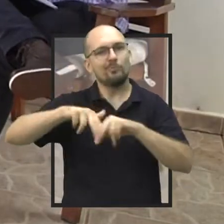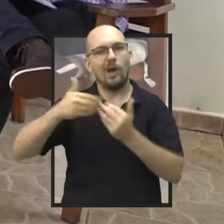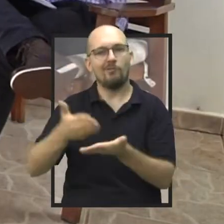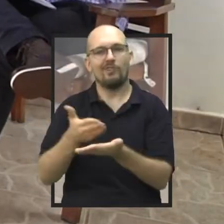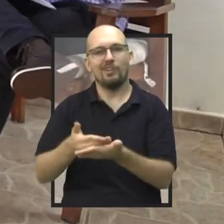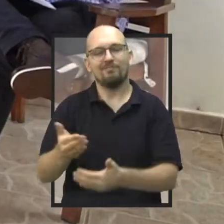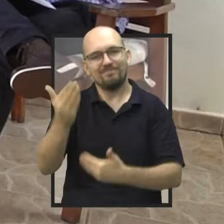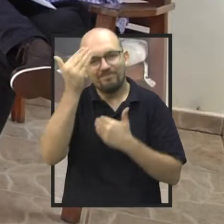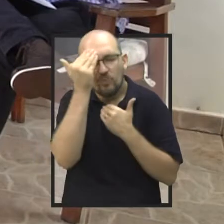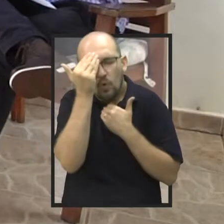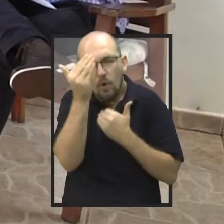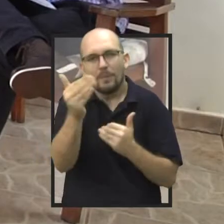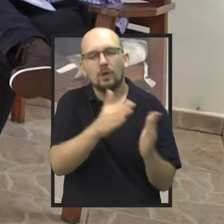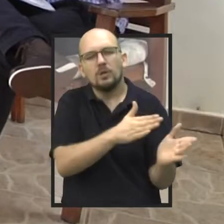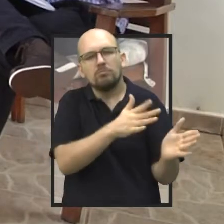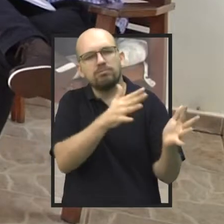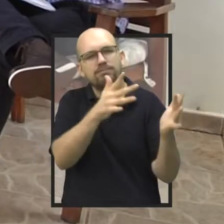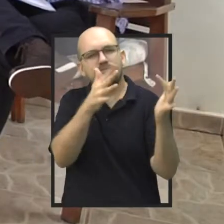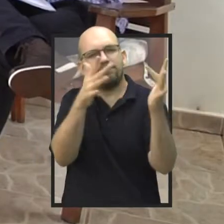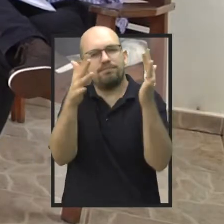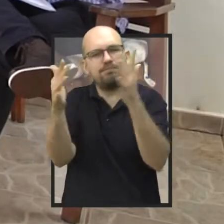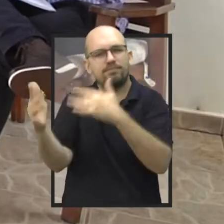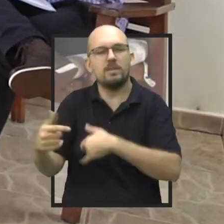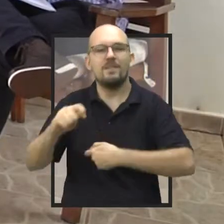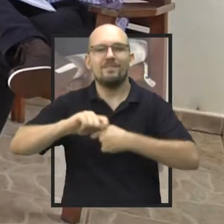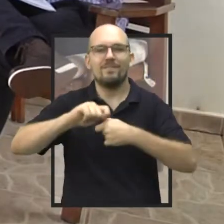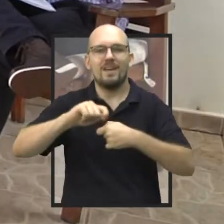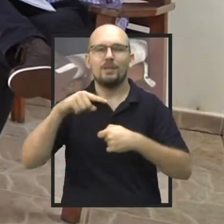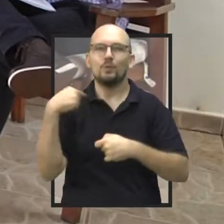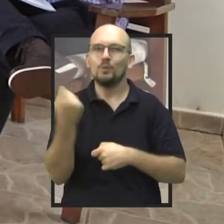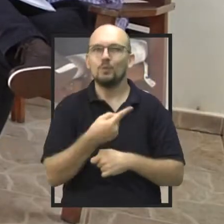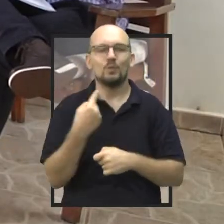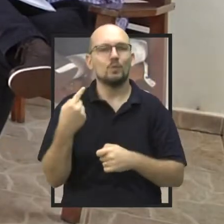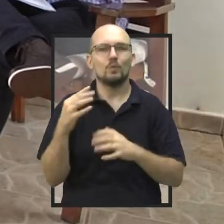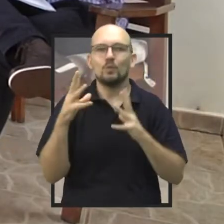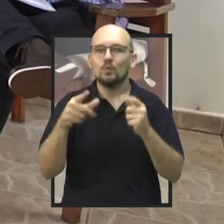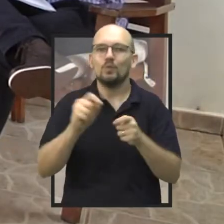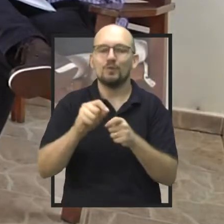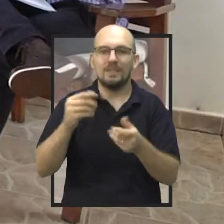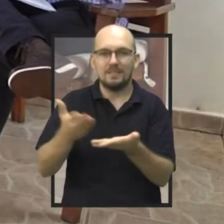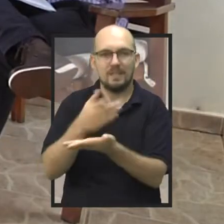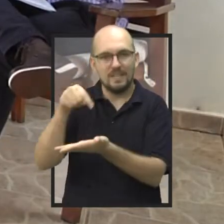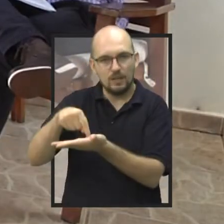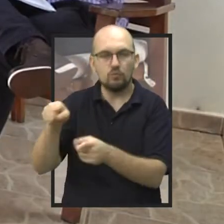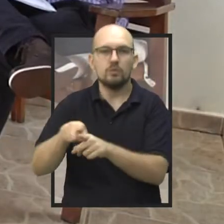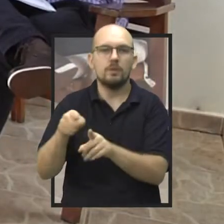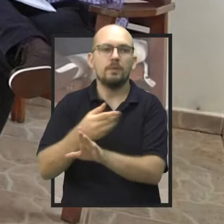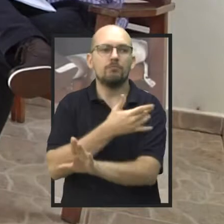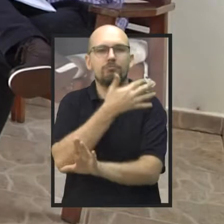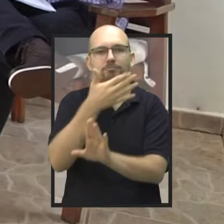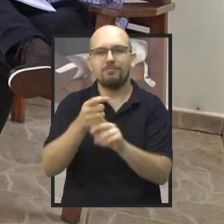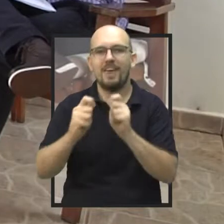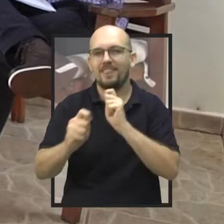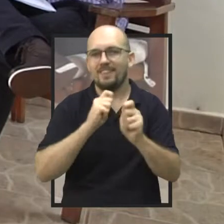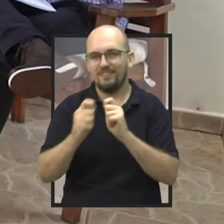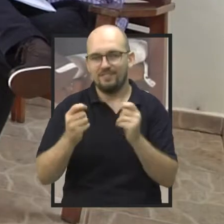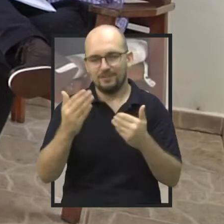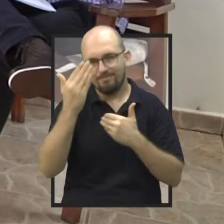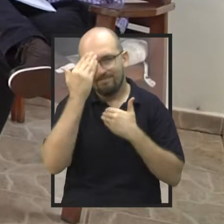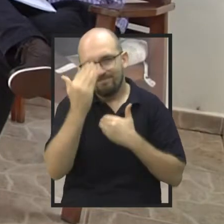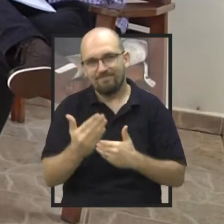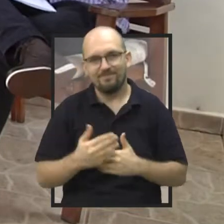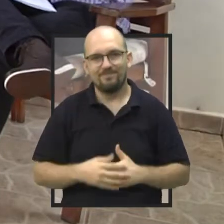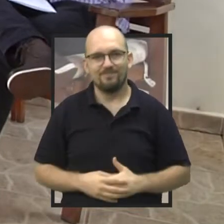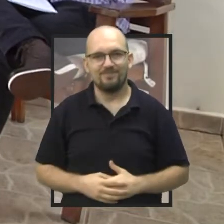Muito obrigado por tudo que o senhor fez pela gente, tem feito, né, por meio desse livro e também por essa entrevista tão gratificante,